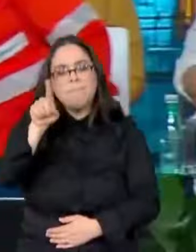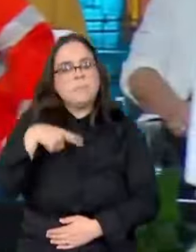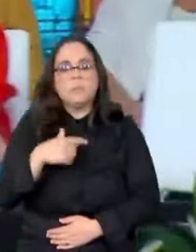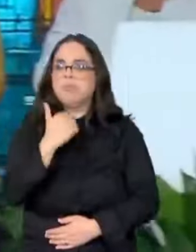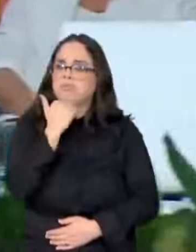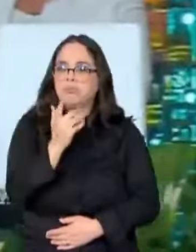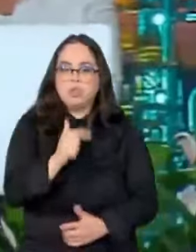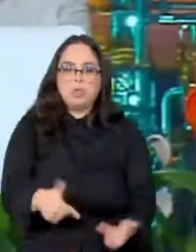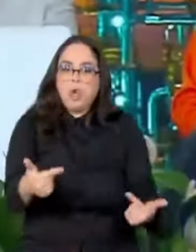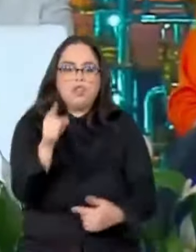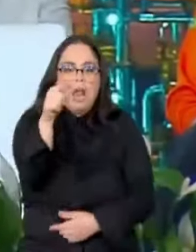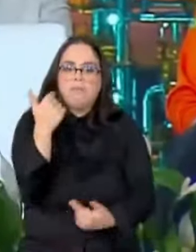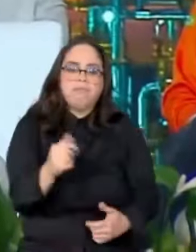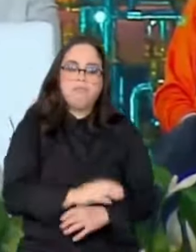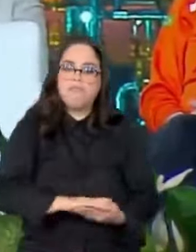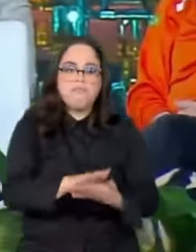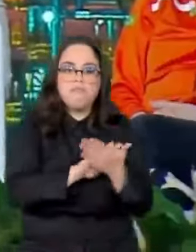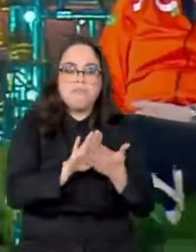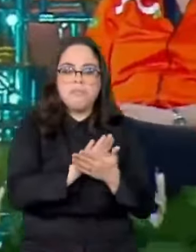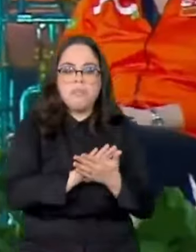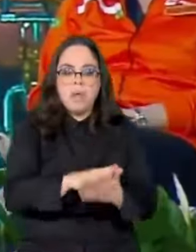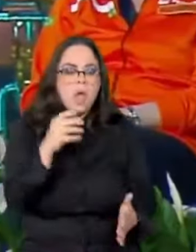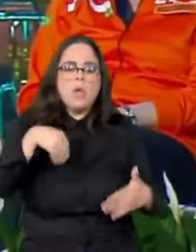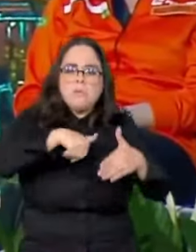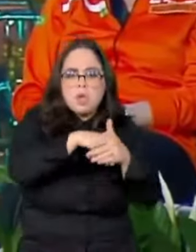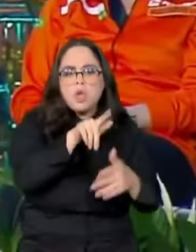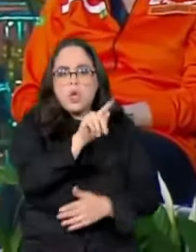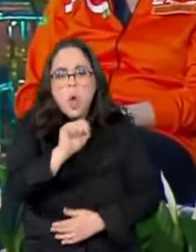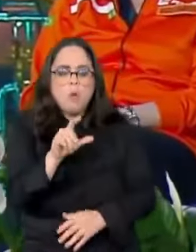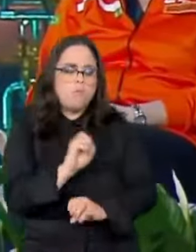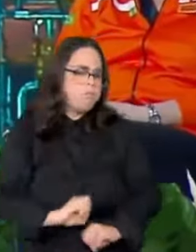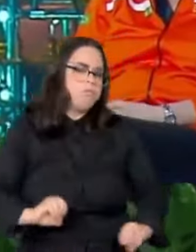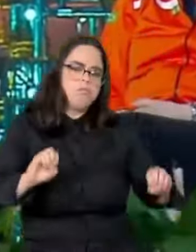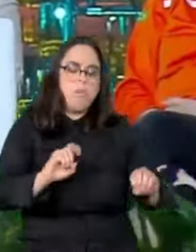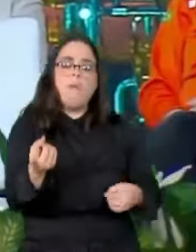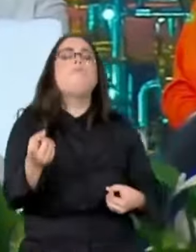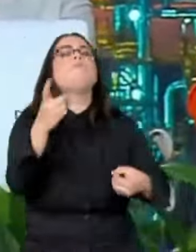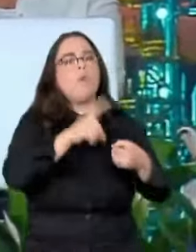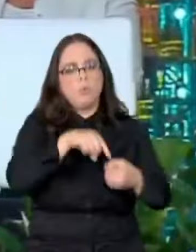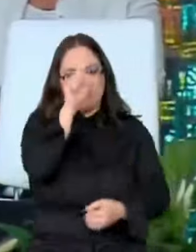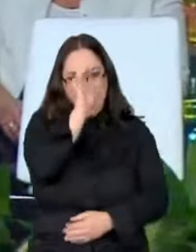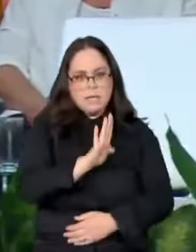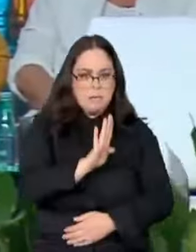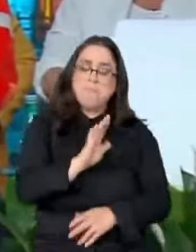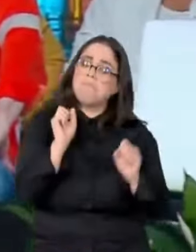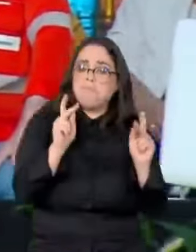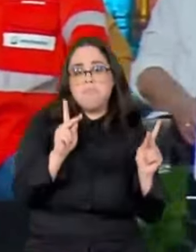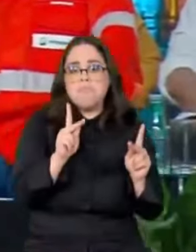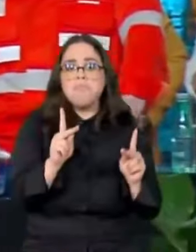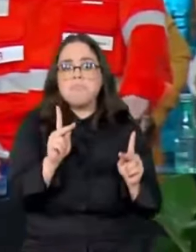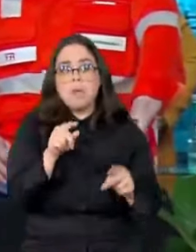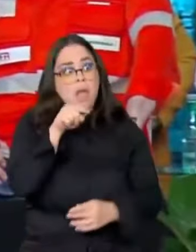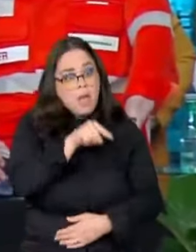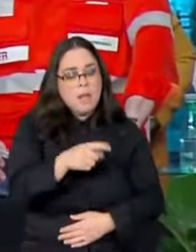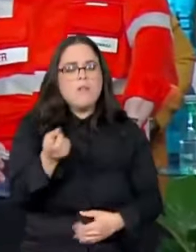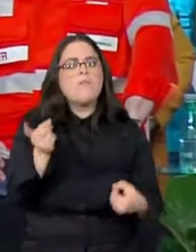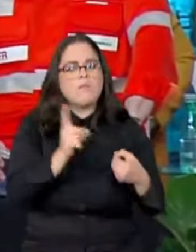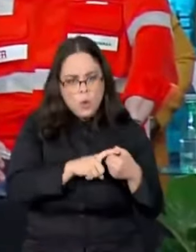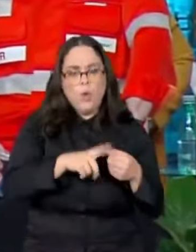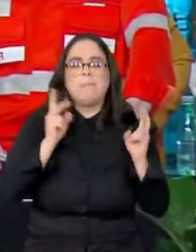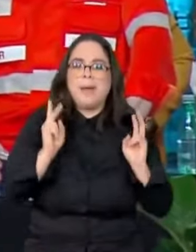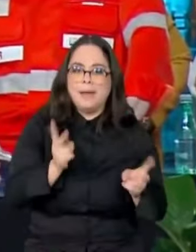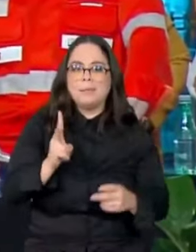conseguiu dar sorte. Não conseguiu marcar gol. E ele voltou para o Brasil. E o filho da mãe voltou para o